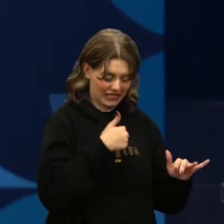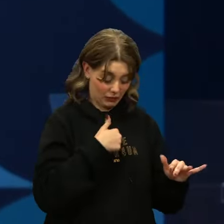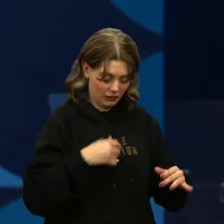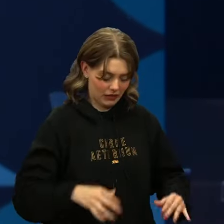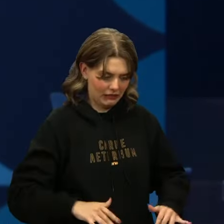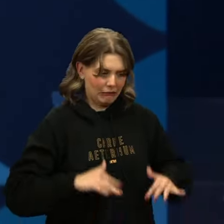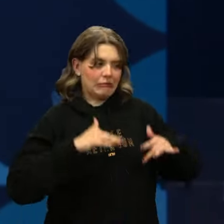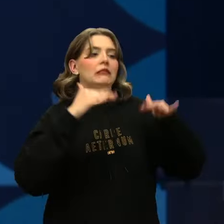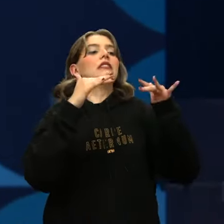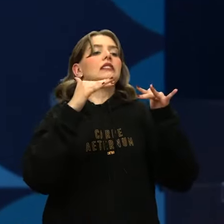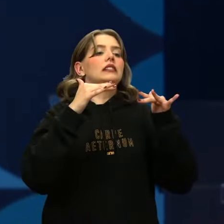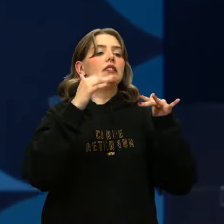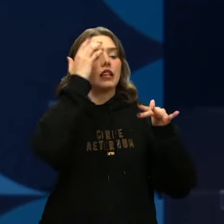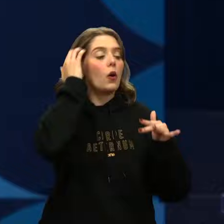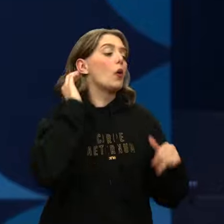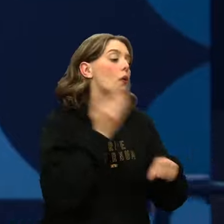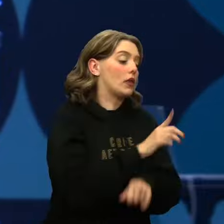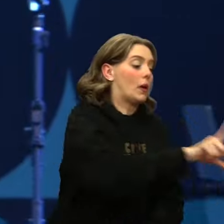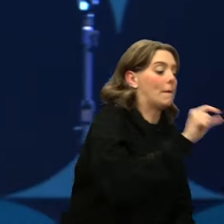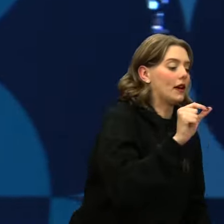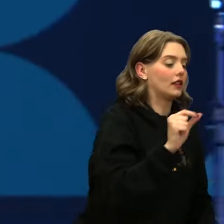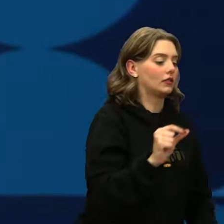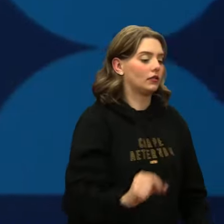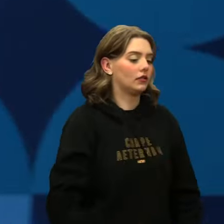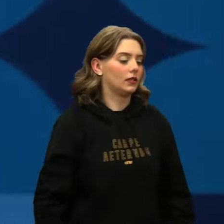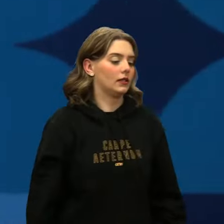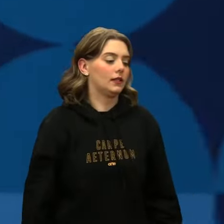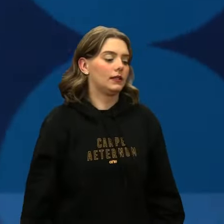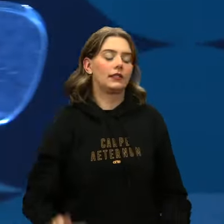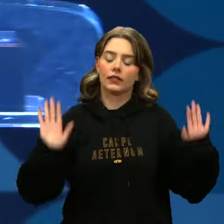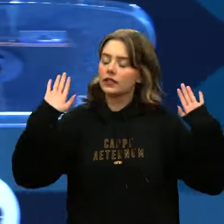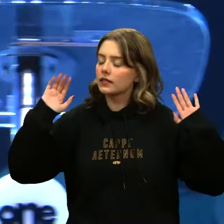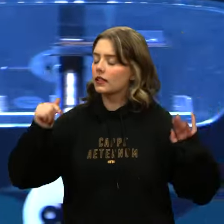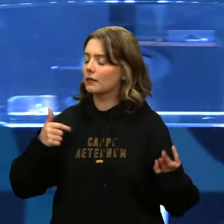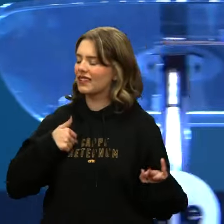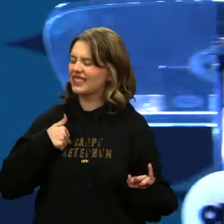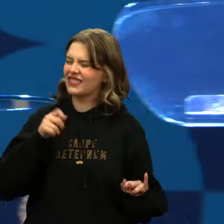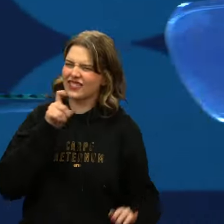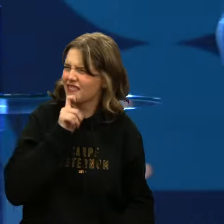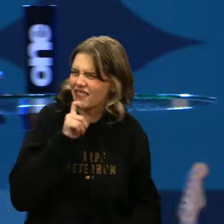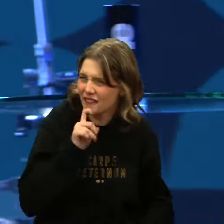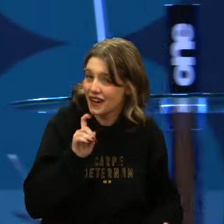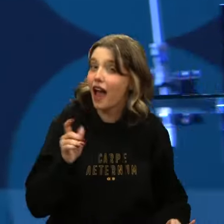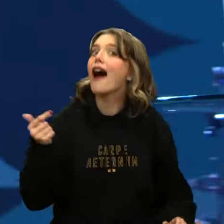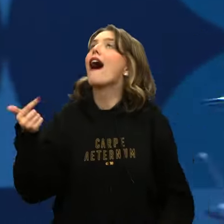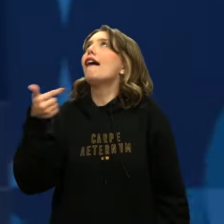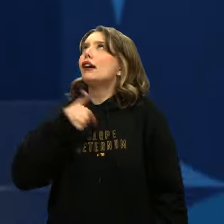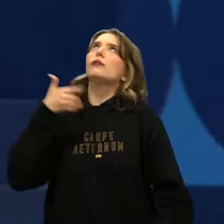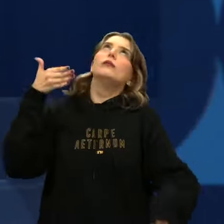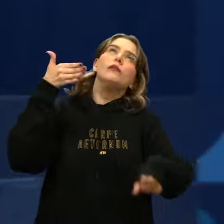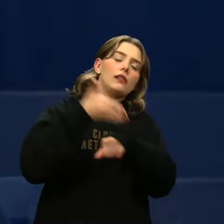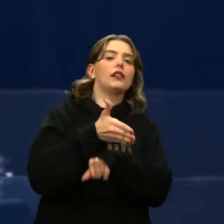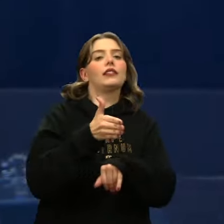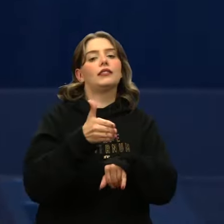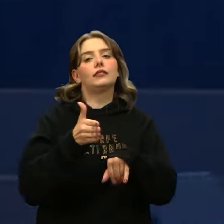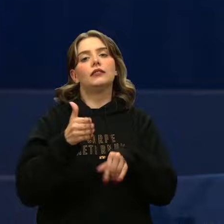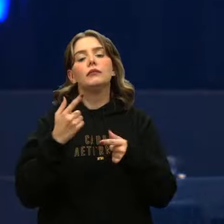tanto, eu entro e eu pego. Não, a hora que, quer saber, tiver menos frio, aí eu entro, porque senão,